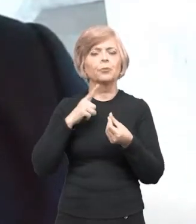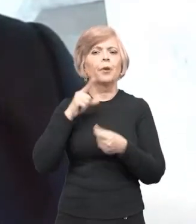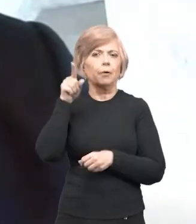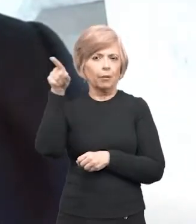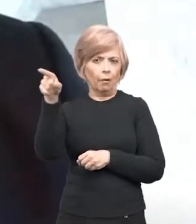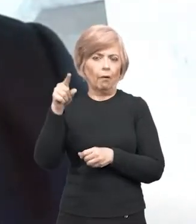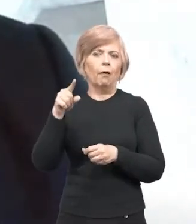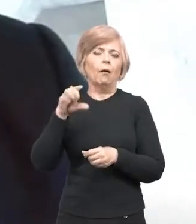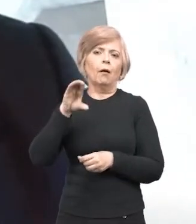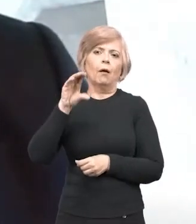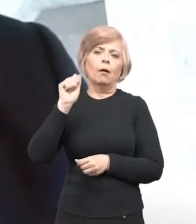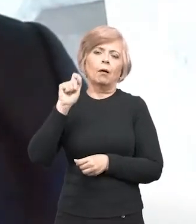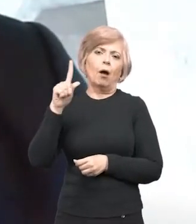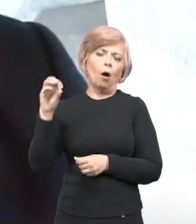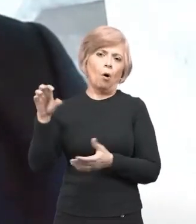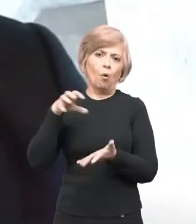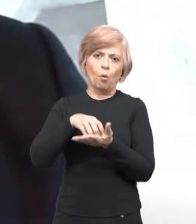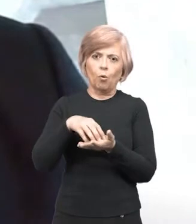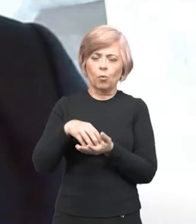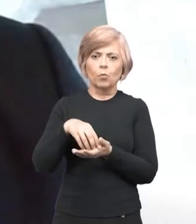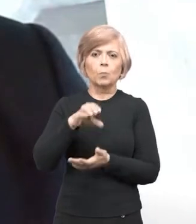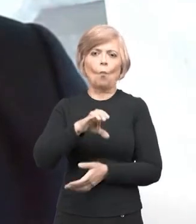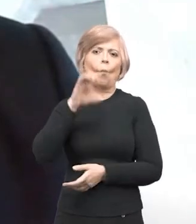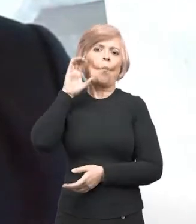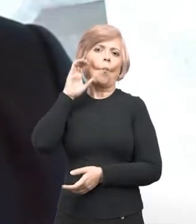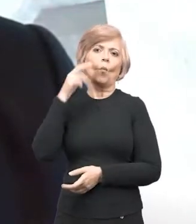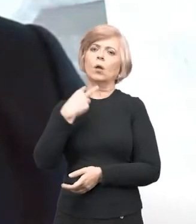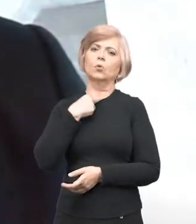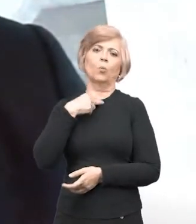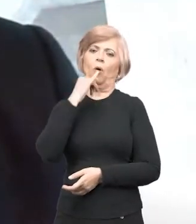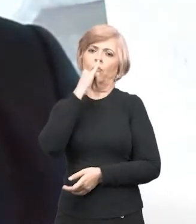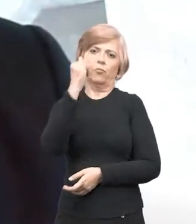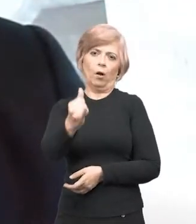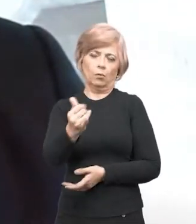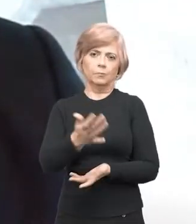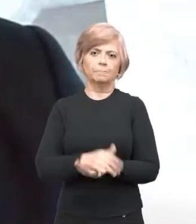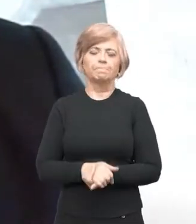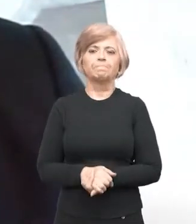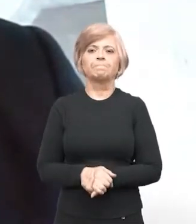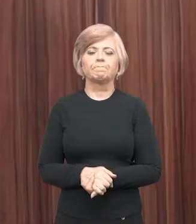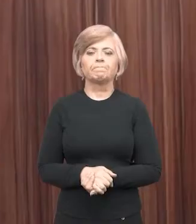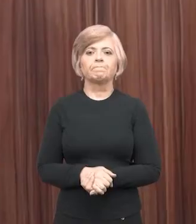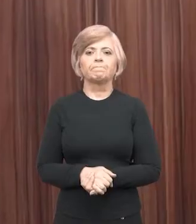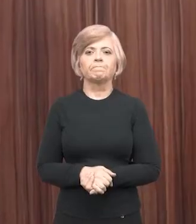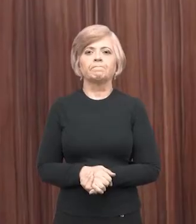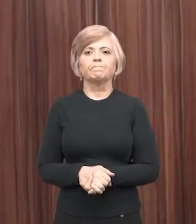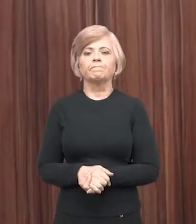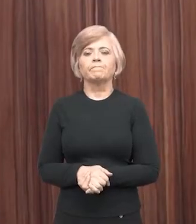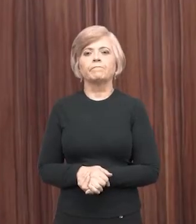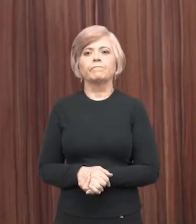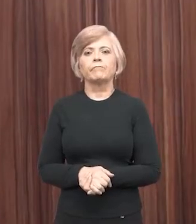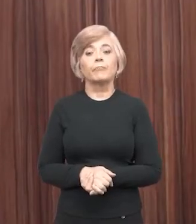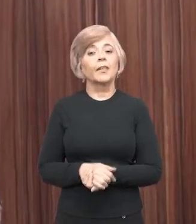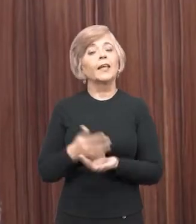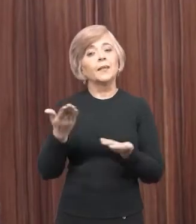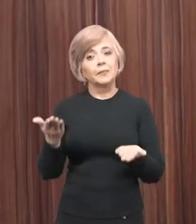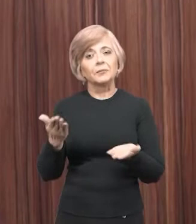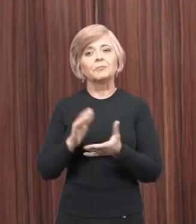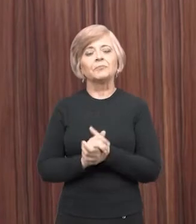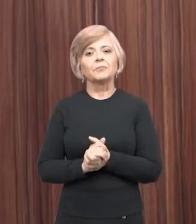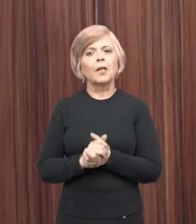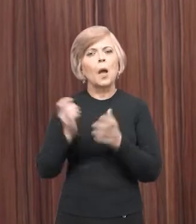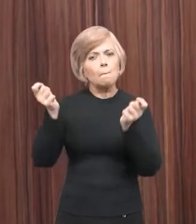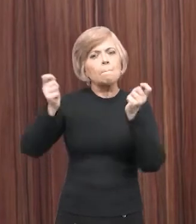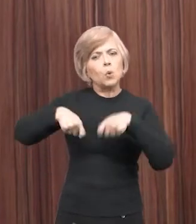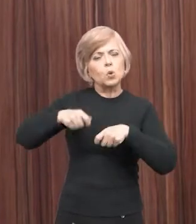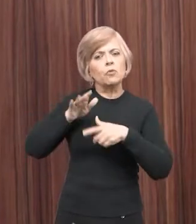Galcrim e que a regra do sigilo me impede aqui de fazer maiores considerações. Bom, doutor Cláudio, é